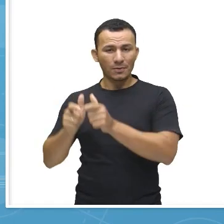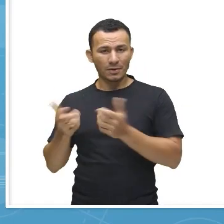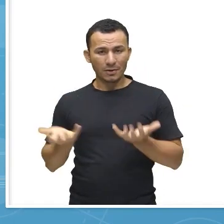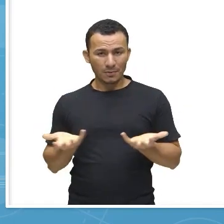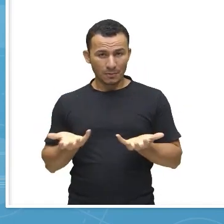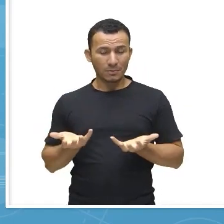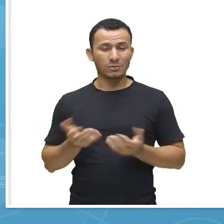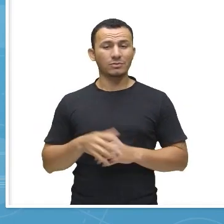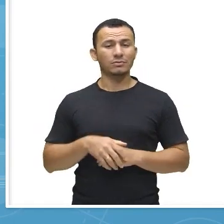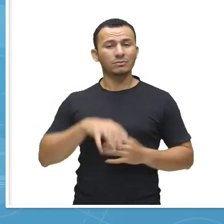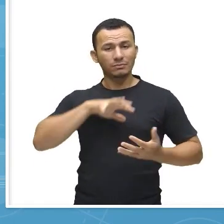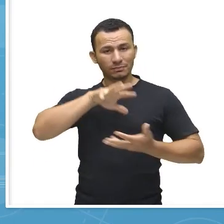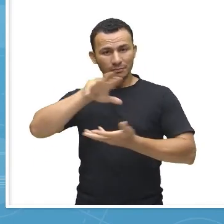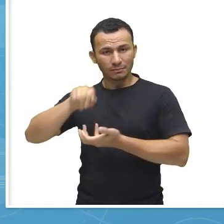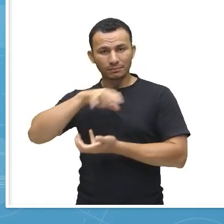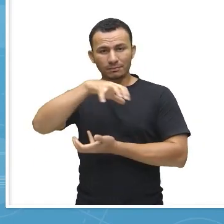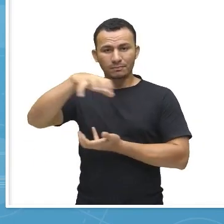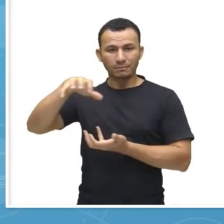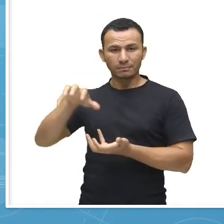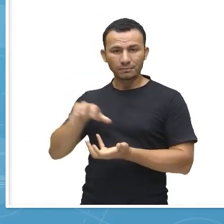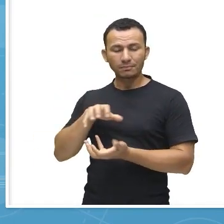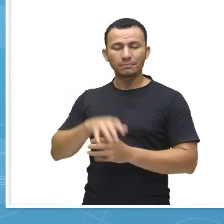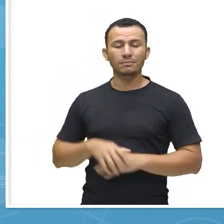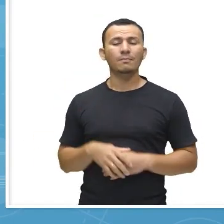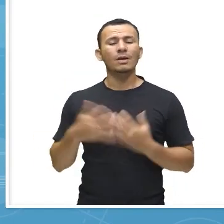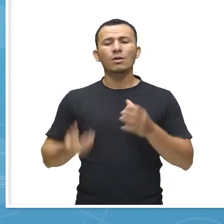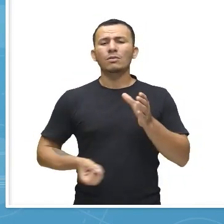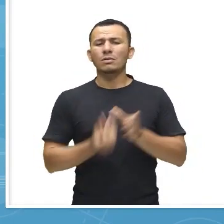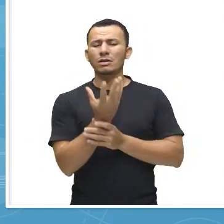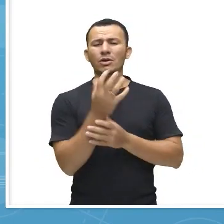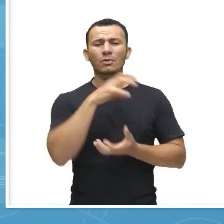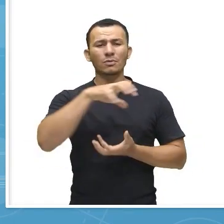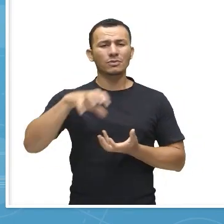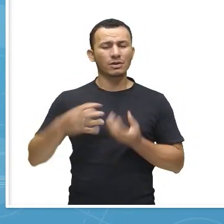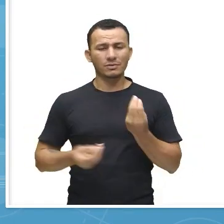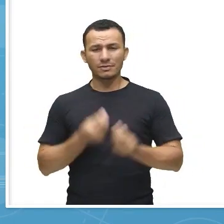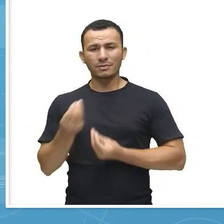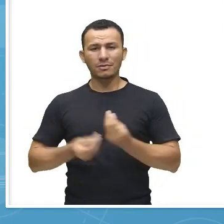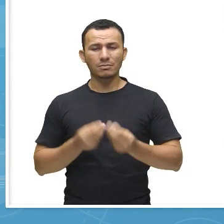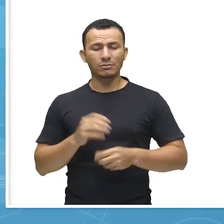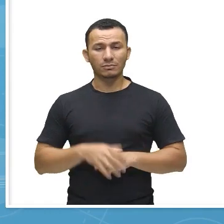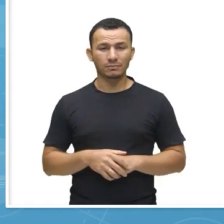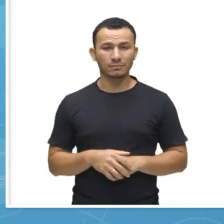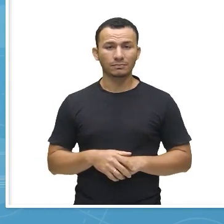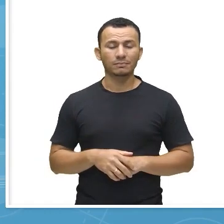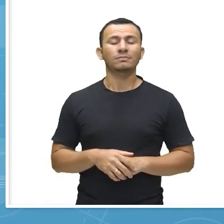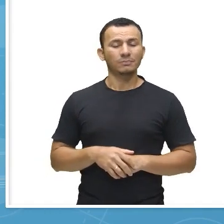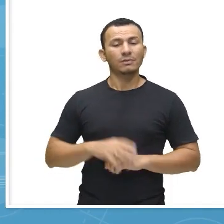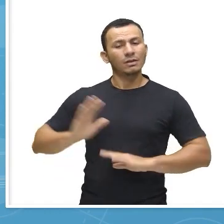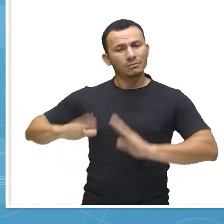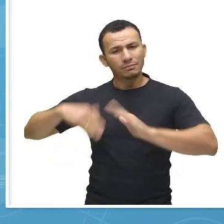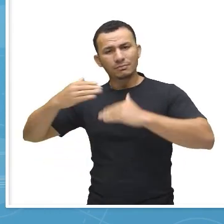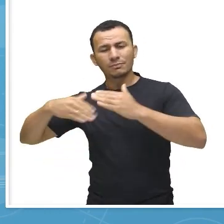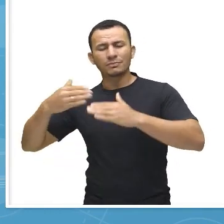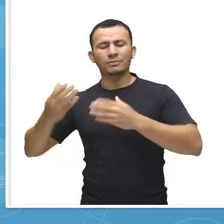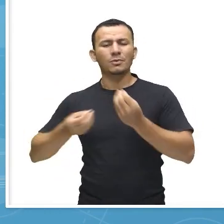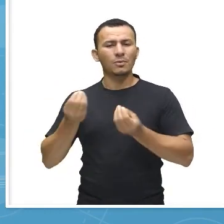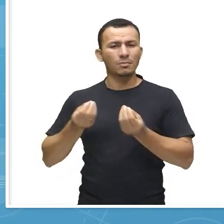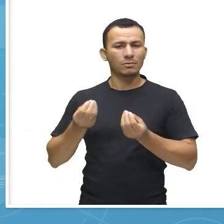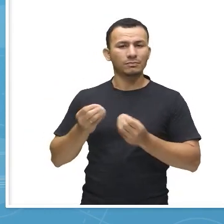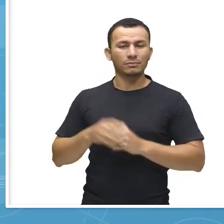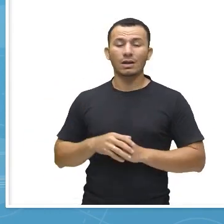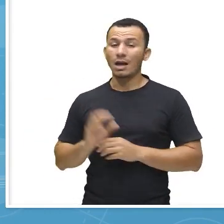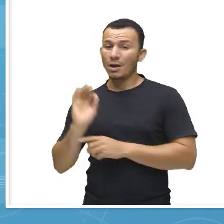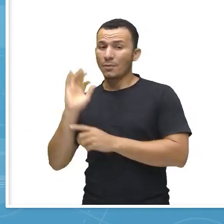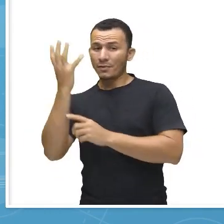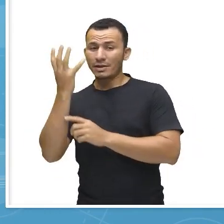Então, como é que foi essa origem dos continentes? Então, eles surgiram da evolução natural ou